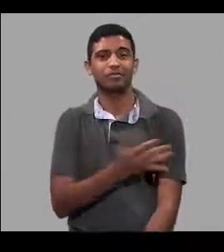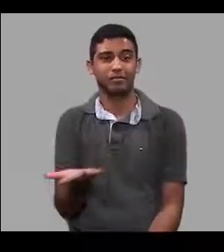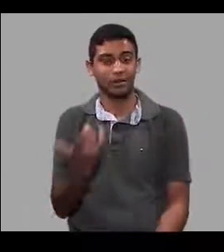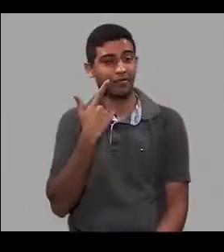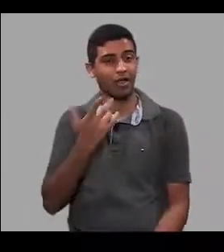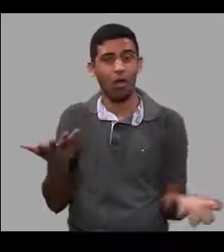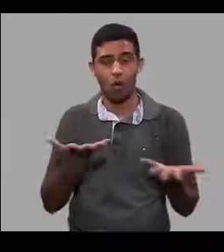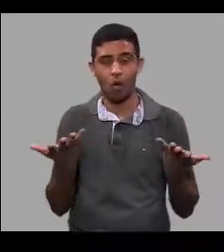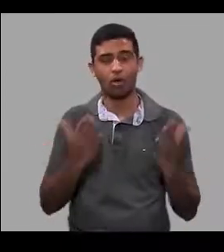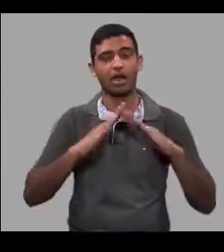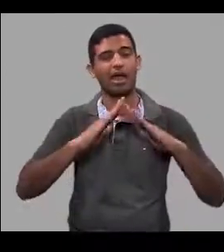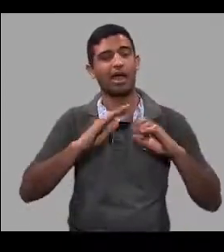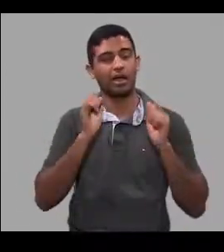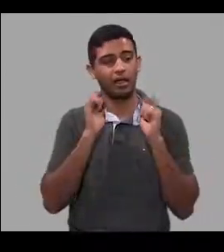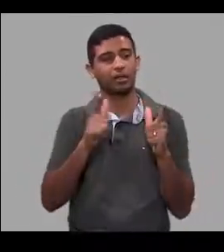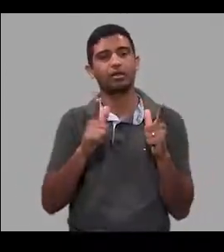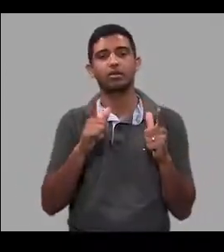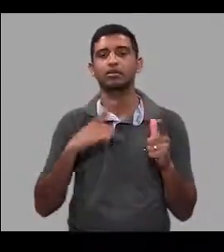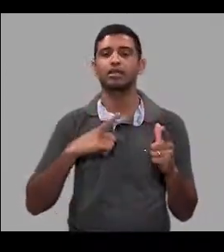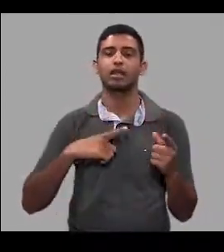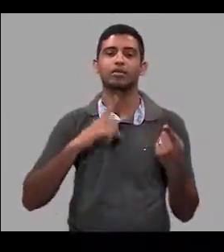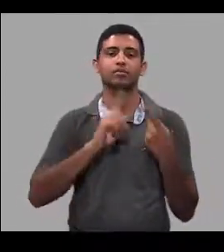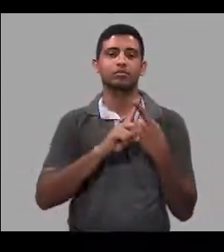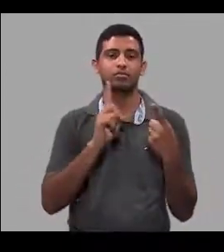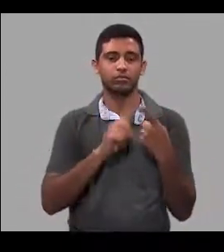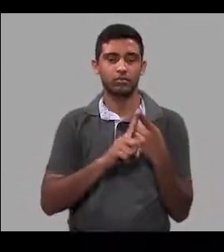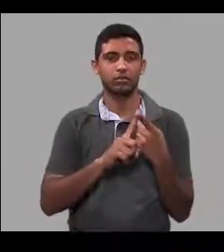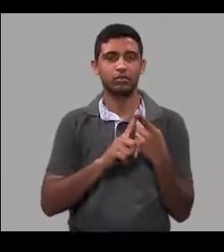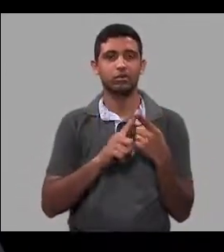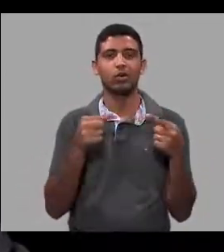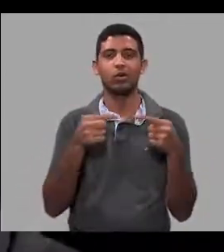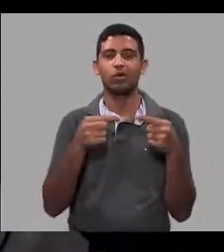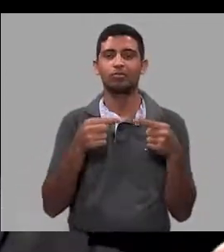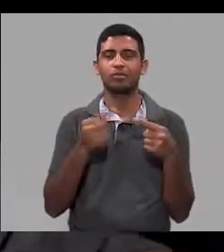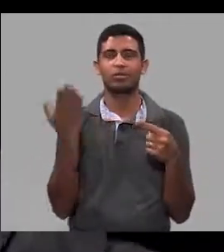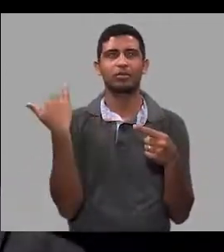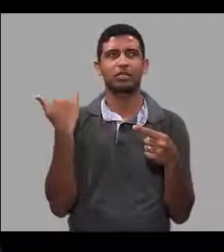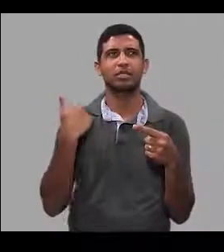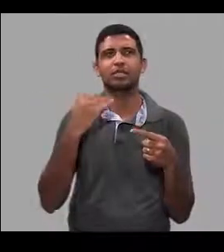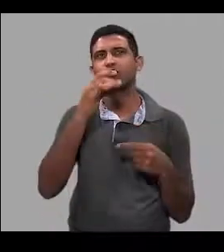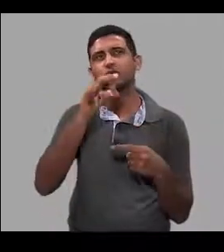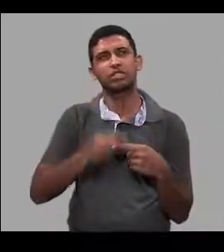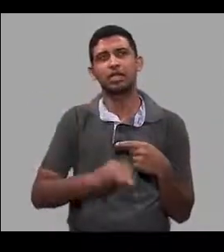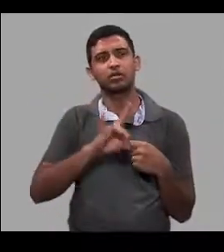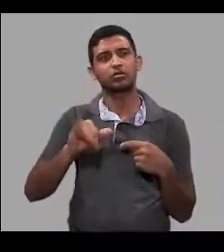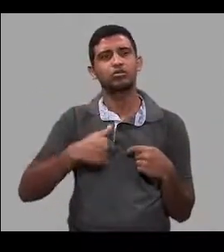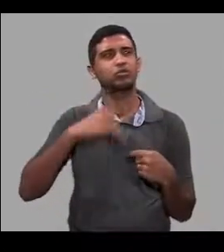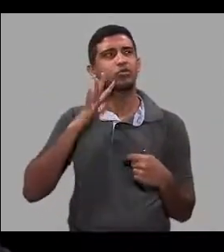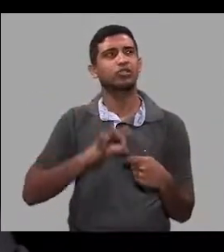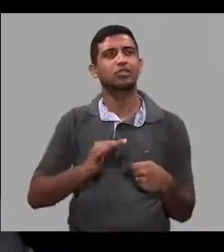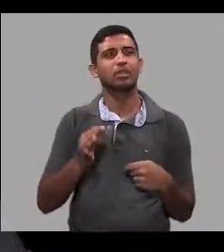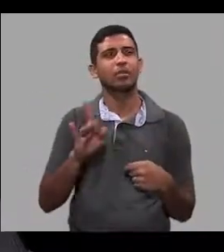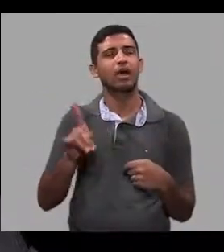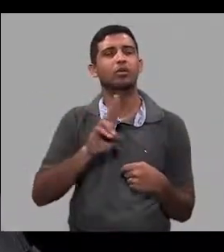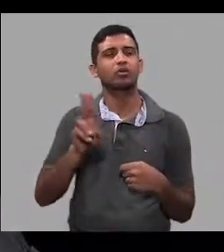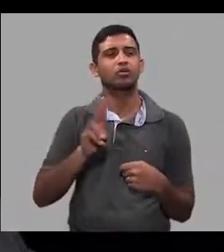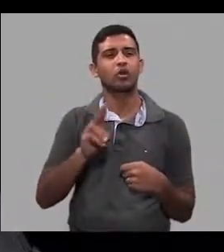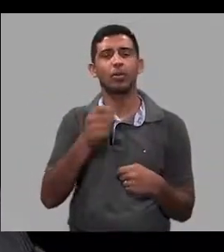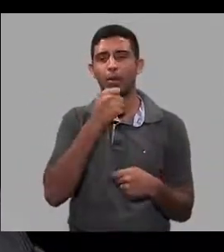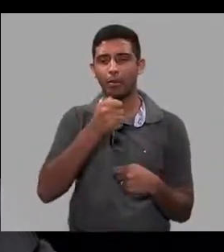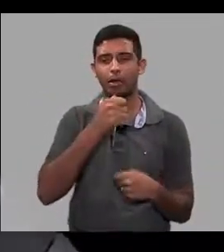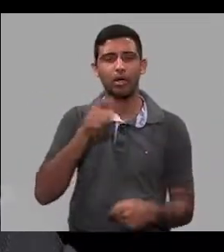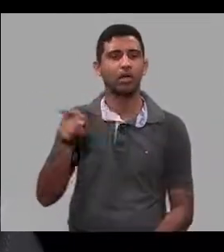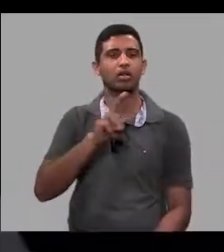dois fóruns permanentes. Né? O primeiro foi batizado, não sei em que momento, não estava aqui, com o nome de um